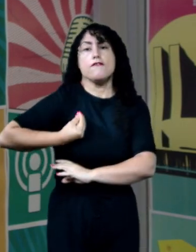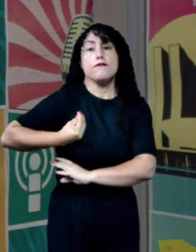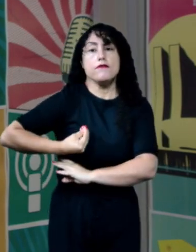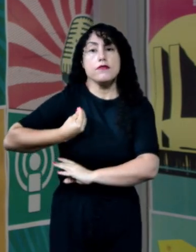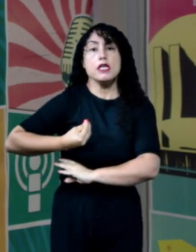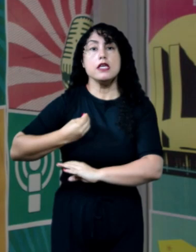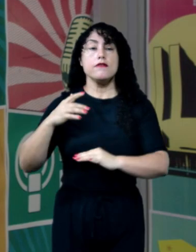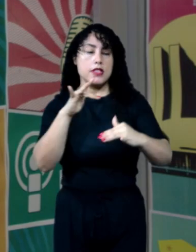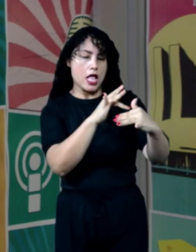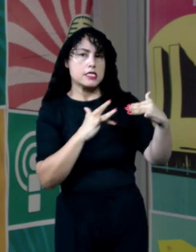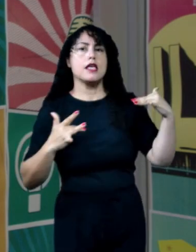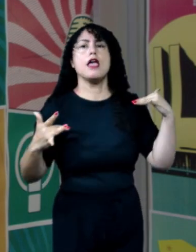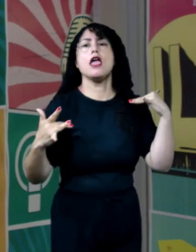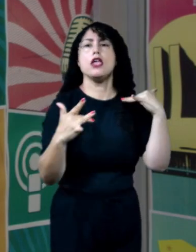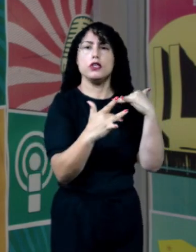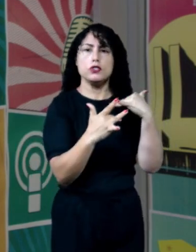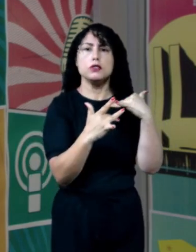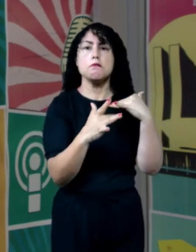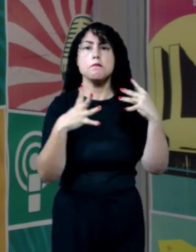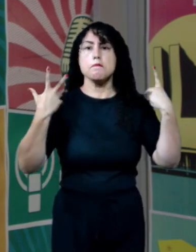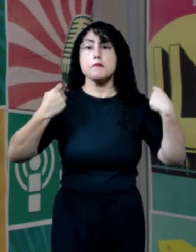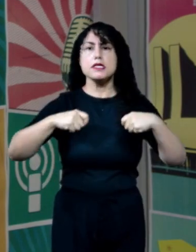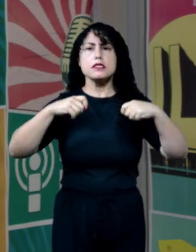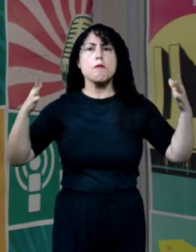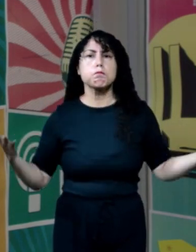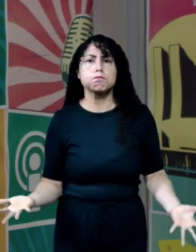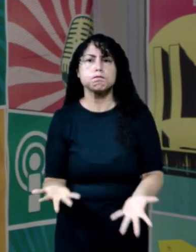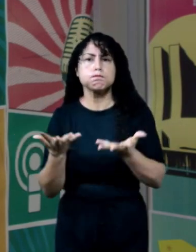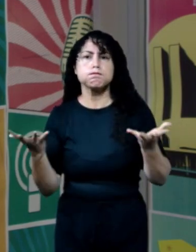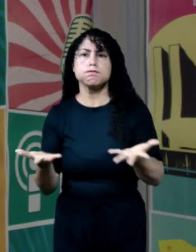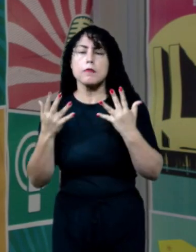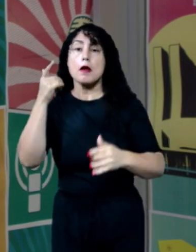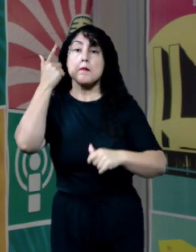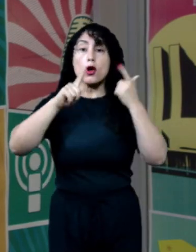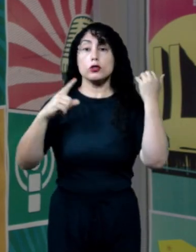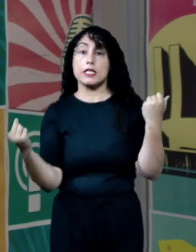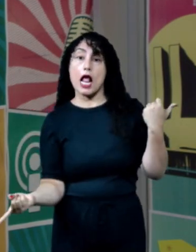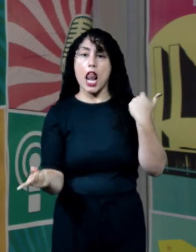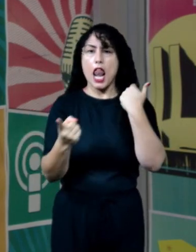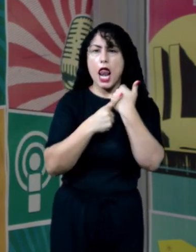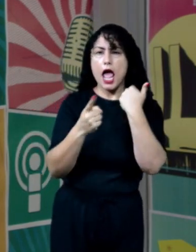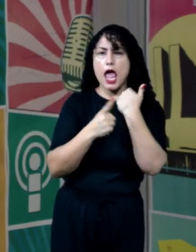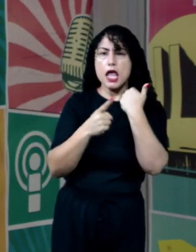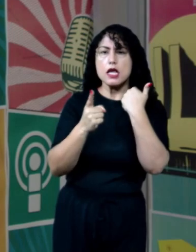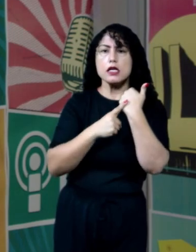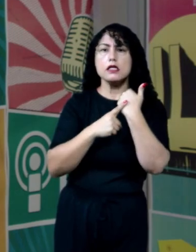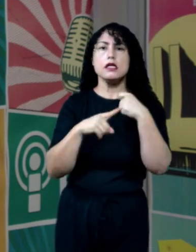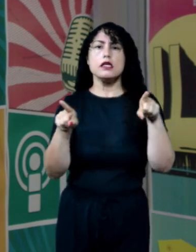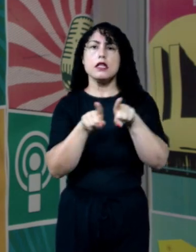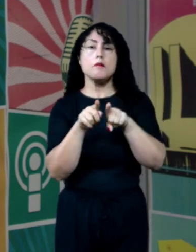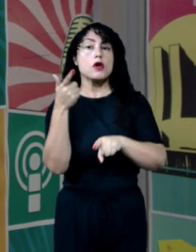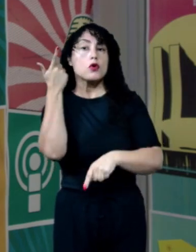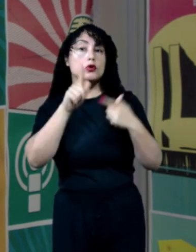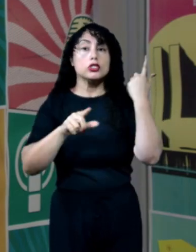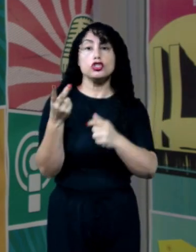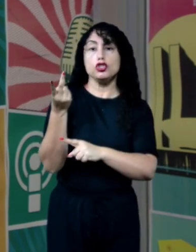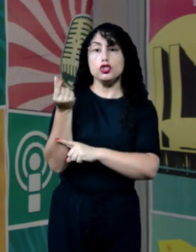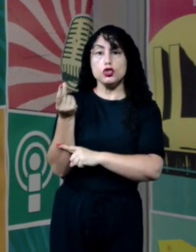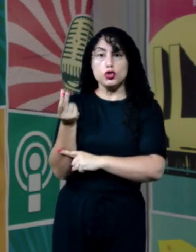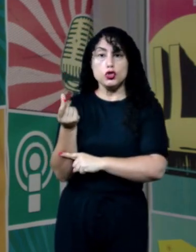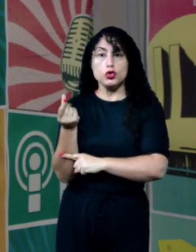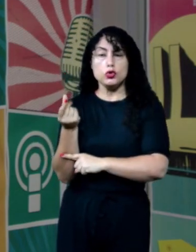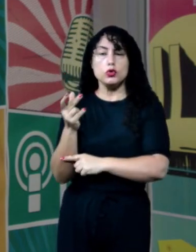das redes sociais. Então, elas precisam engajar para poder ganhar likes e para poder monetizar. Então, eu acho